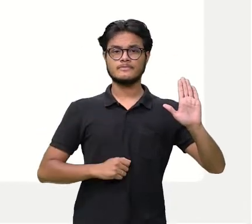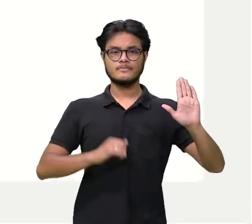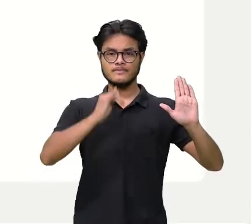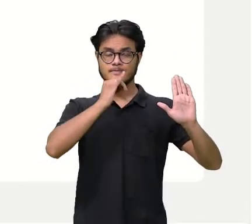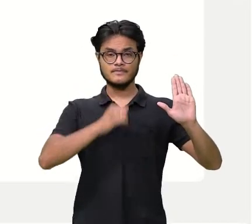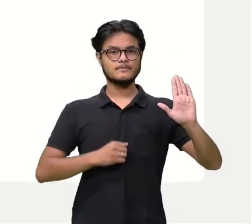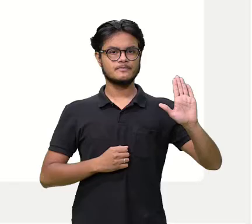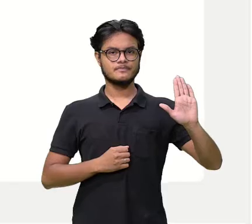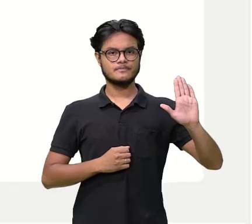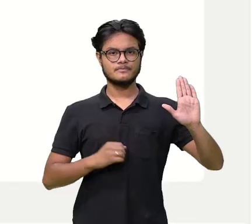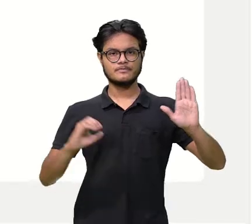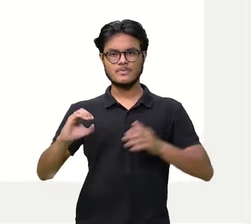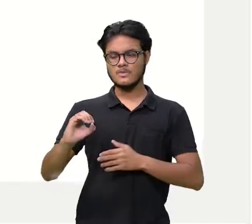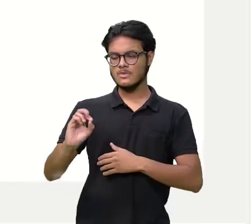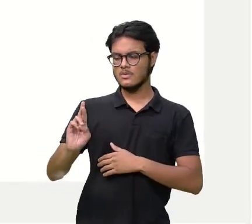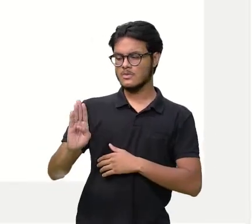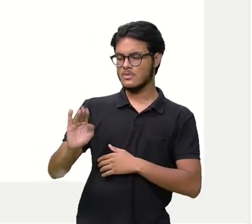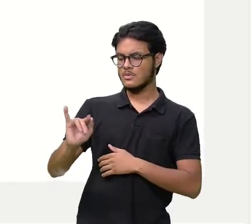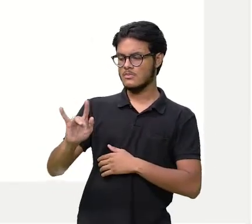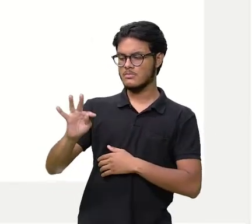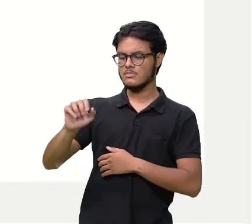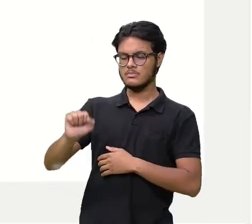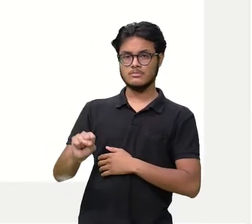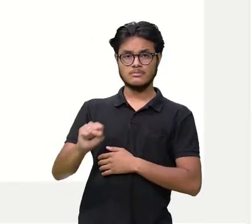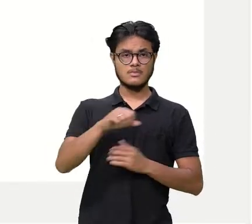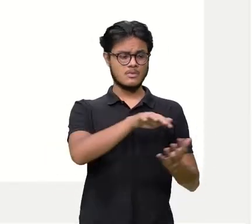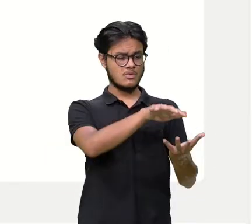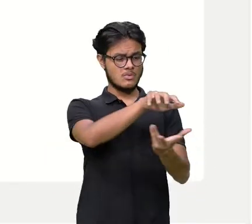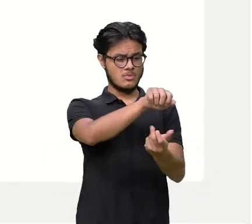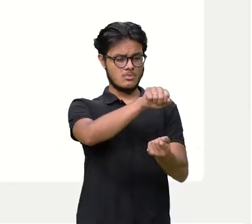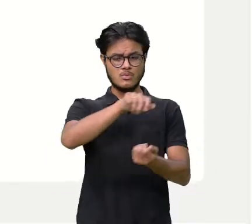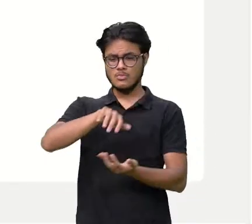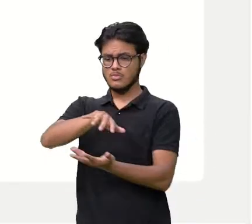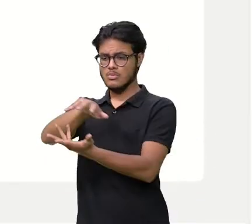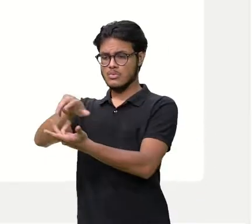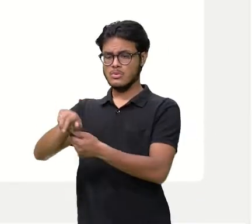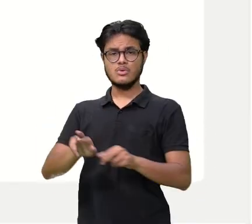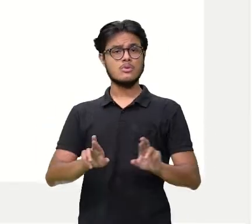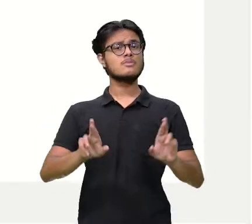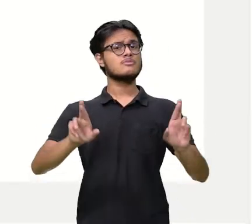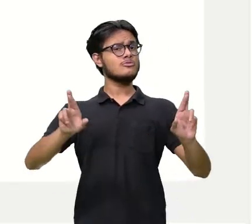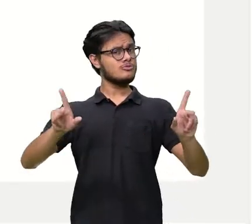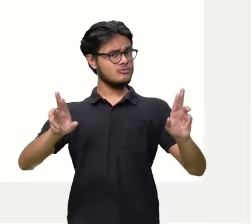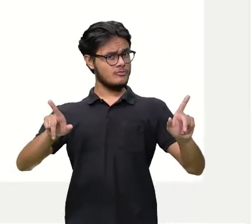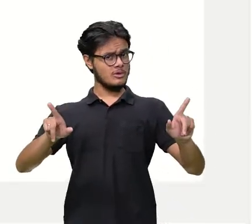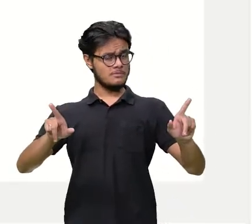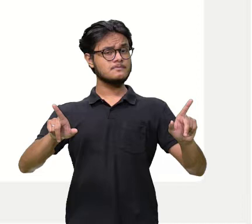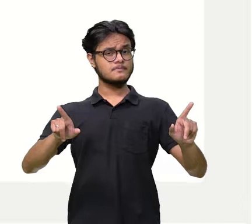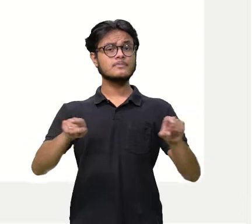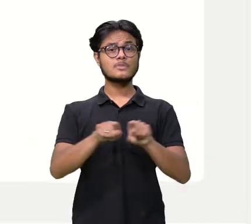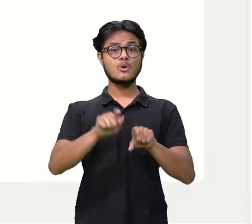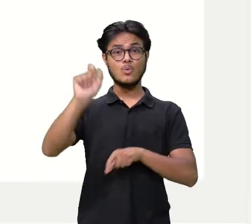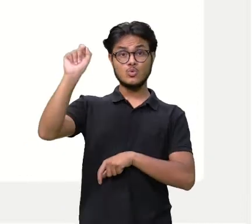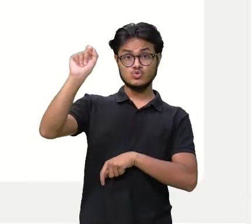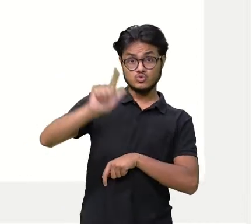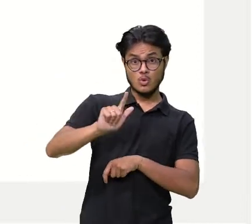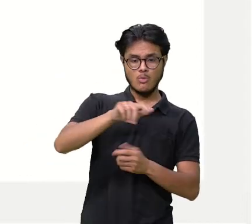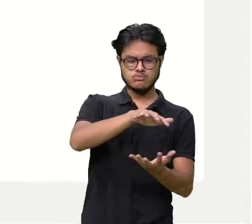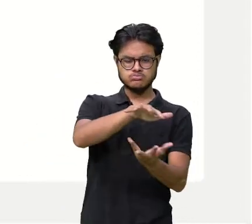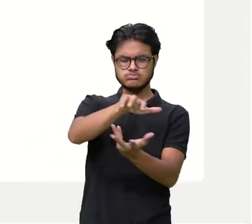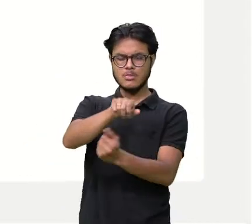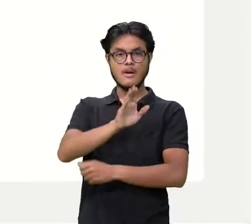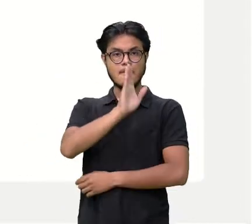seguinte: cada planeta se movimenta com uma órbita elíptica, com o Sol ocupando um dos seus